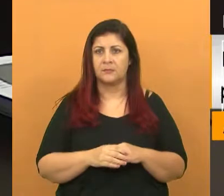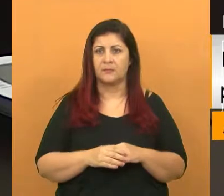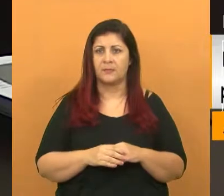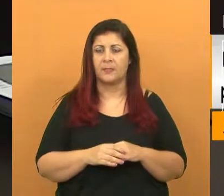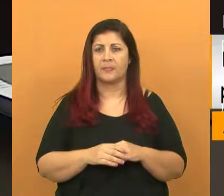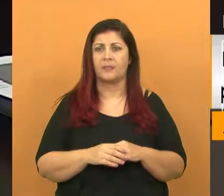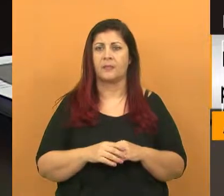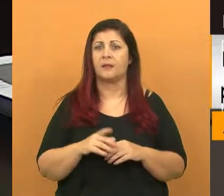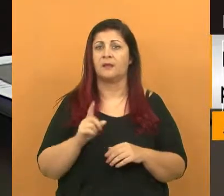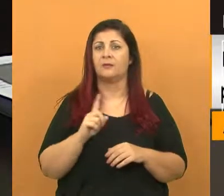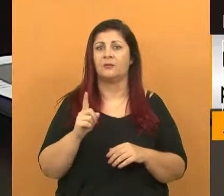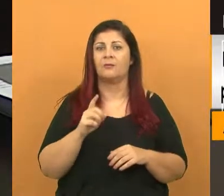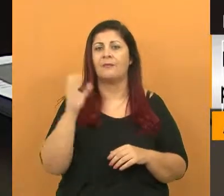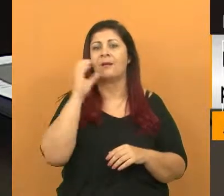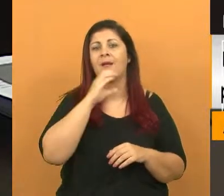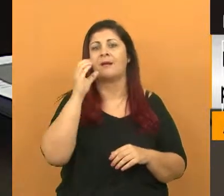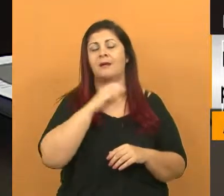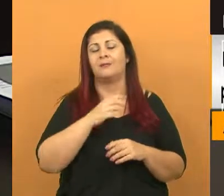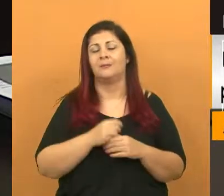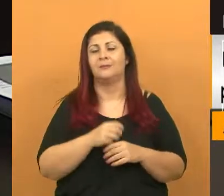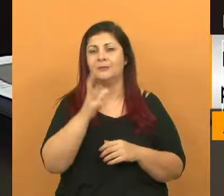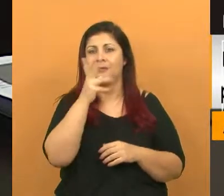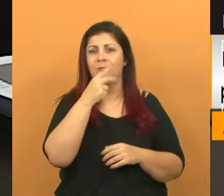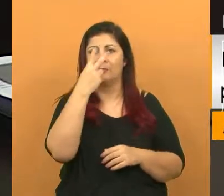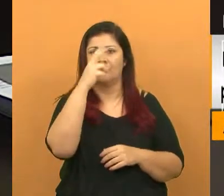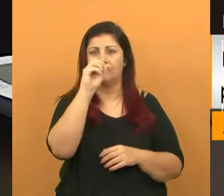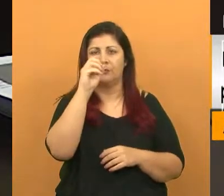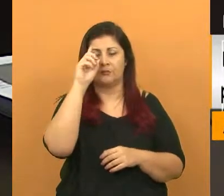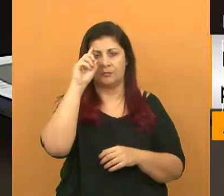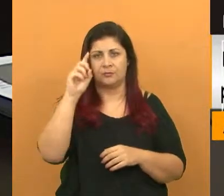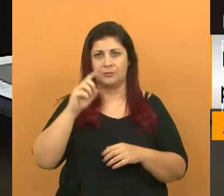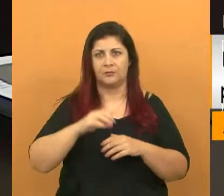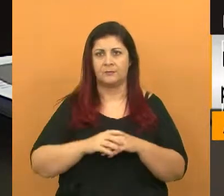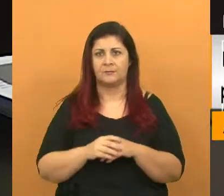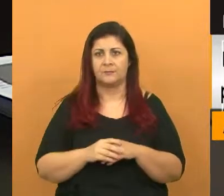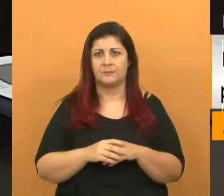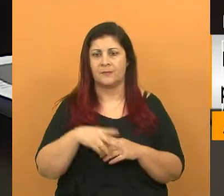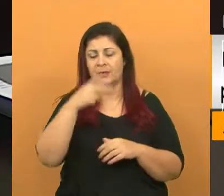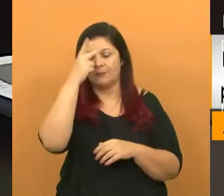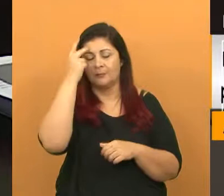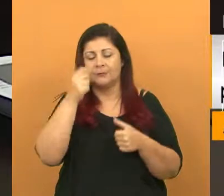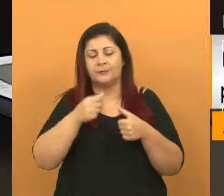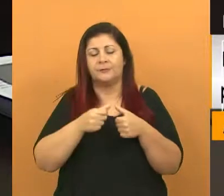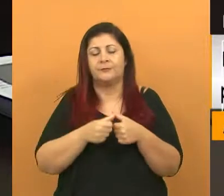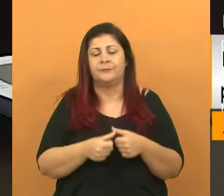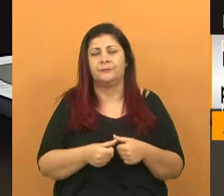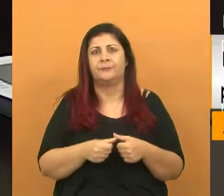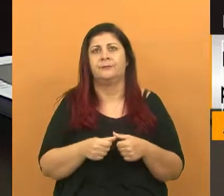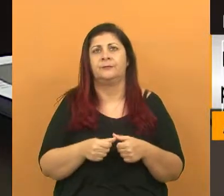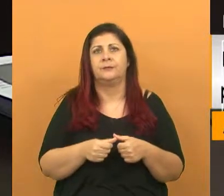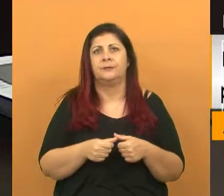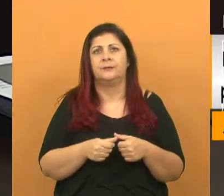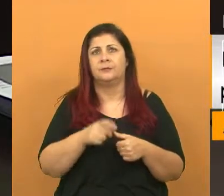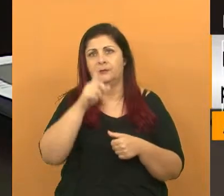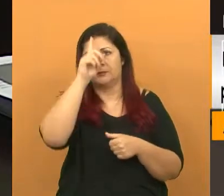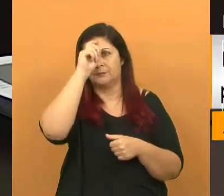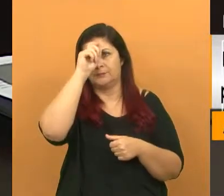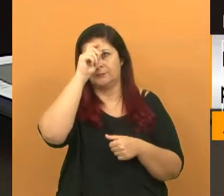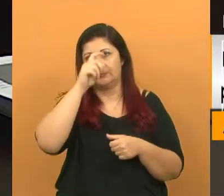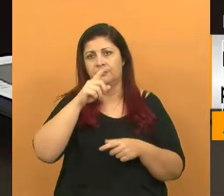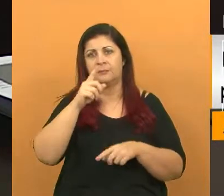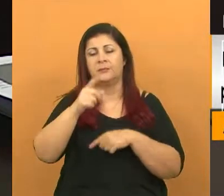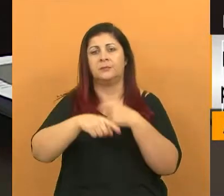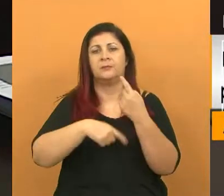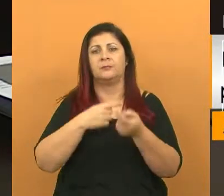ele não fica pronto antes de 20 dias. Então, o paciente fica internado, aguardando o resultado desse exame para